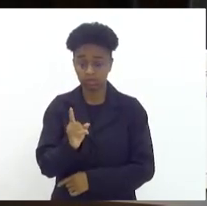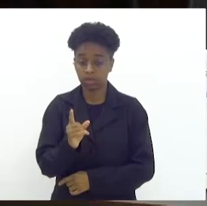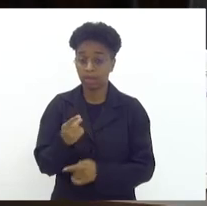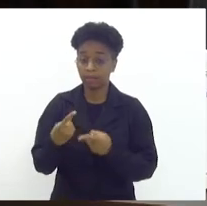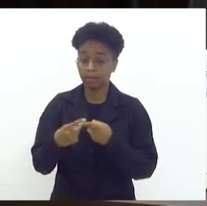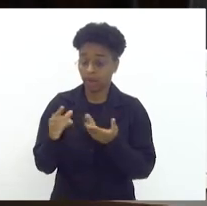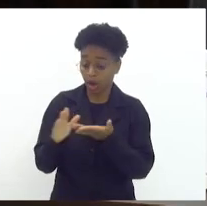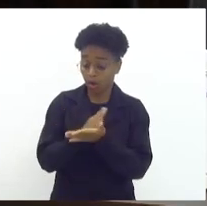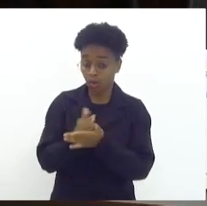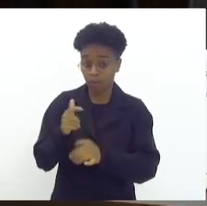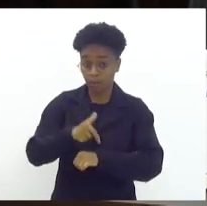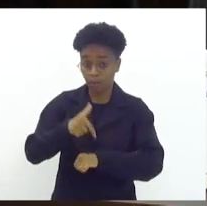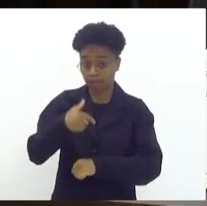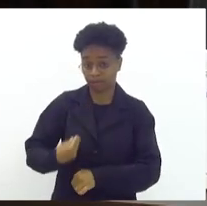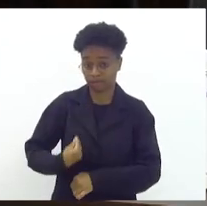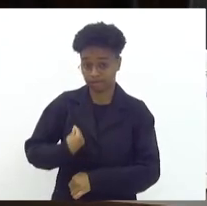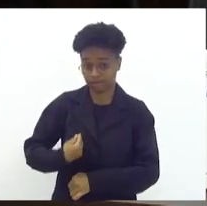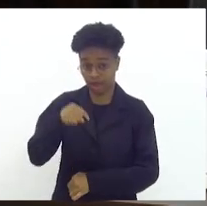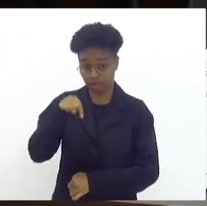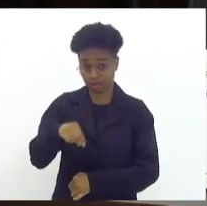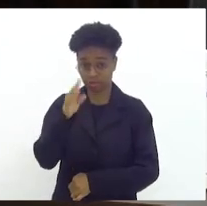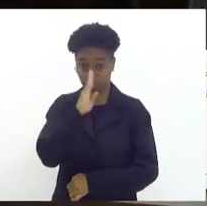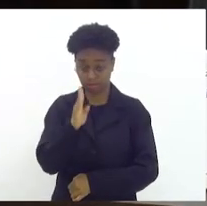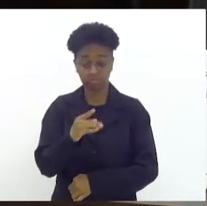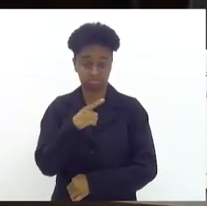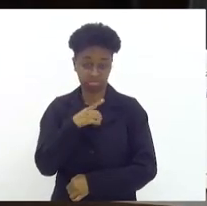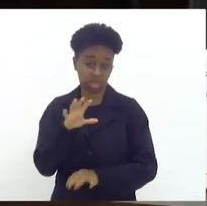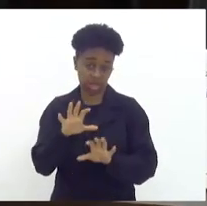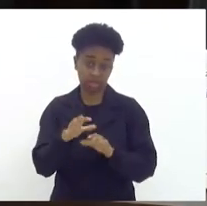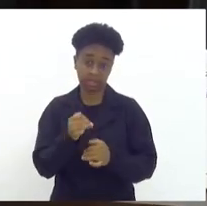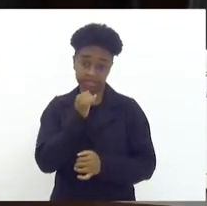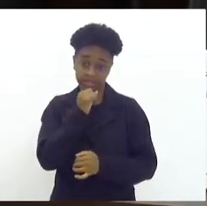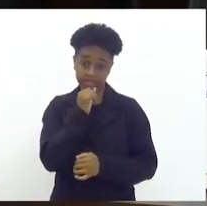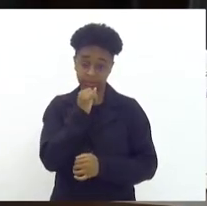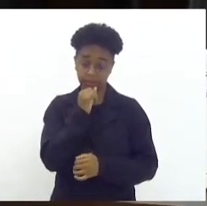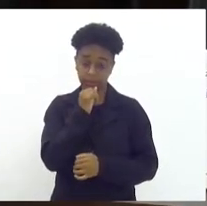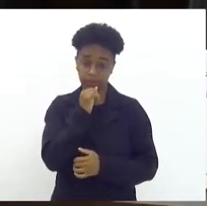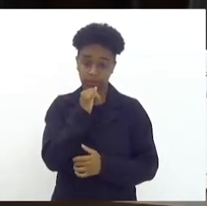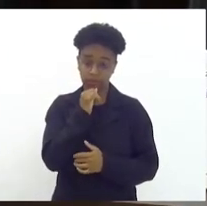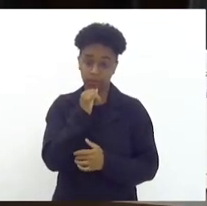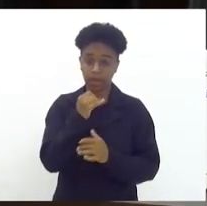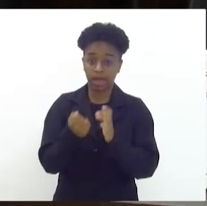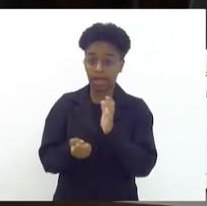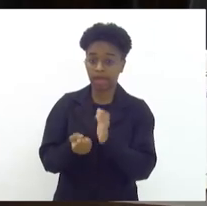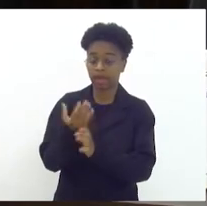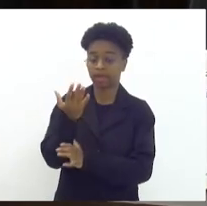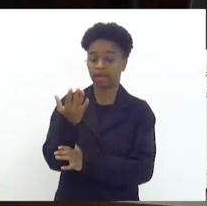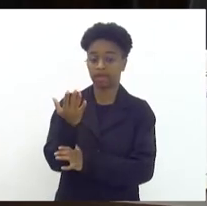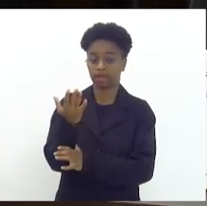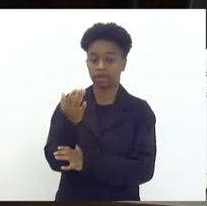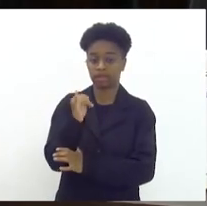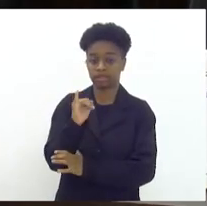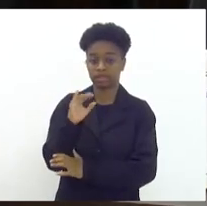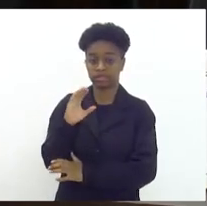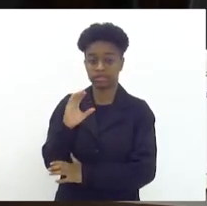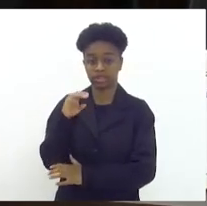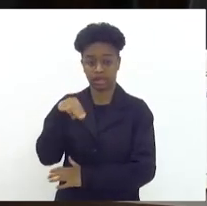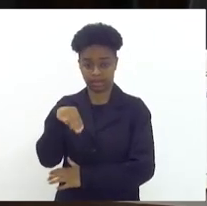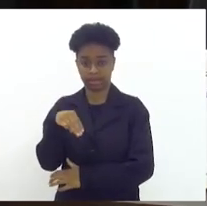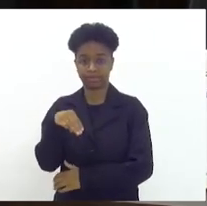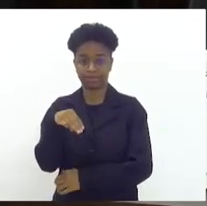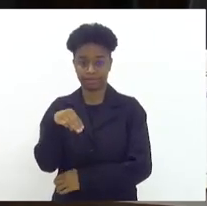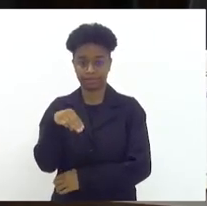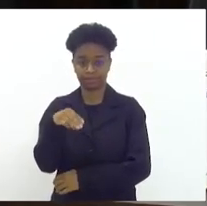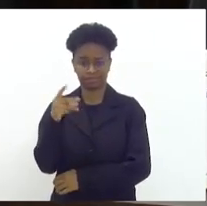momentos da vida brasileira nós tivemos isso quando foi da instalação da instauração do ICM